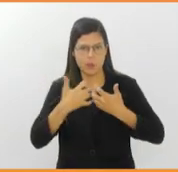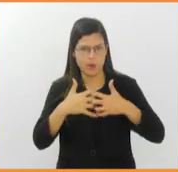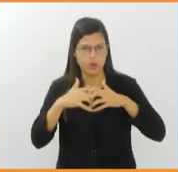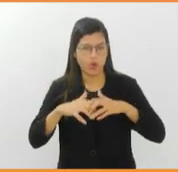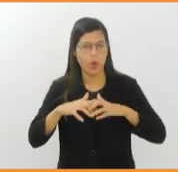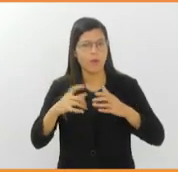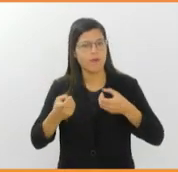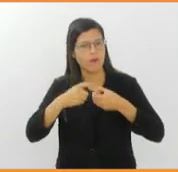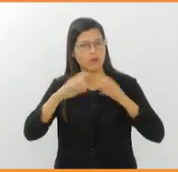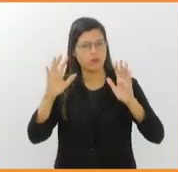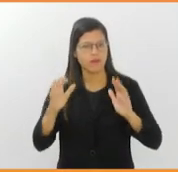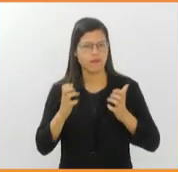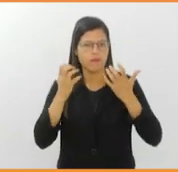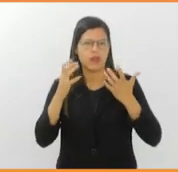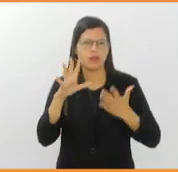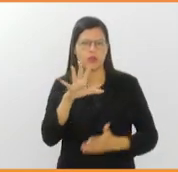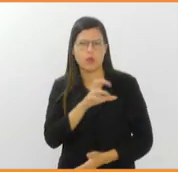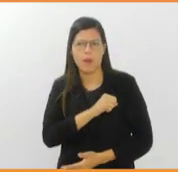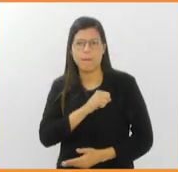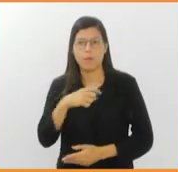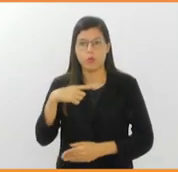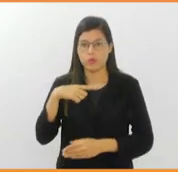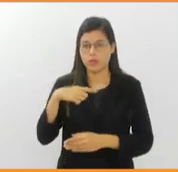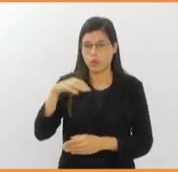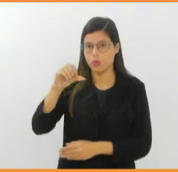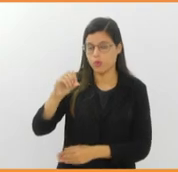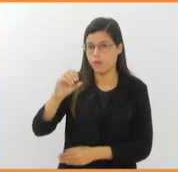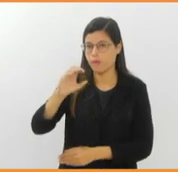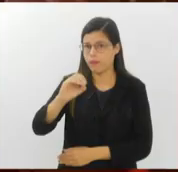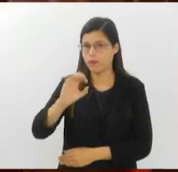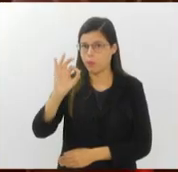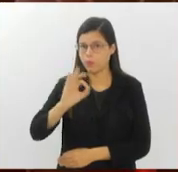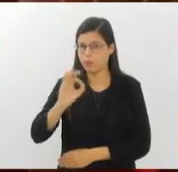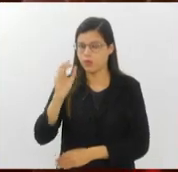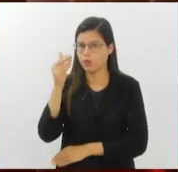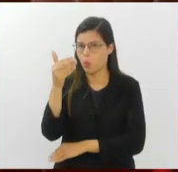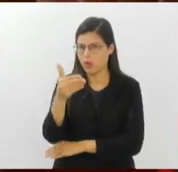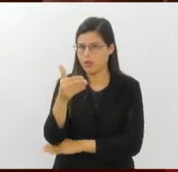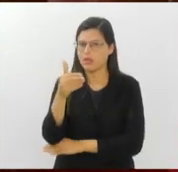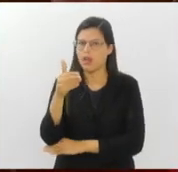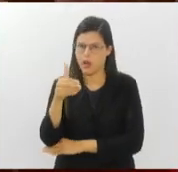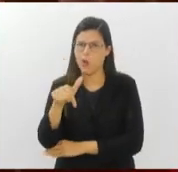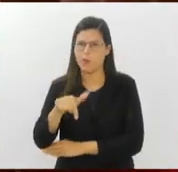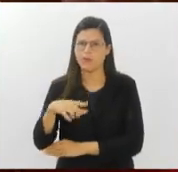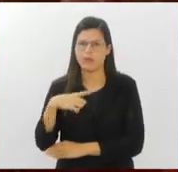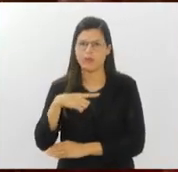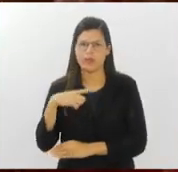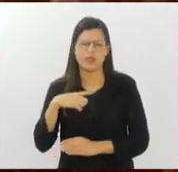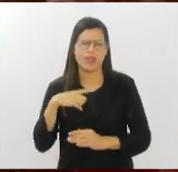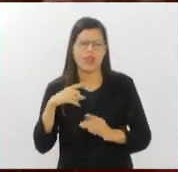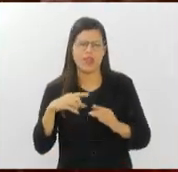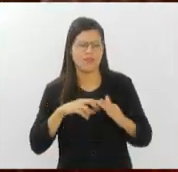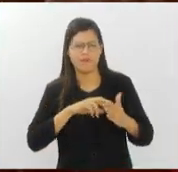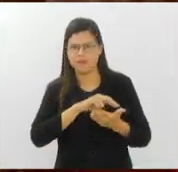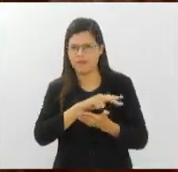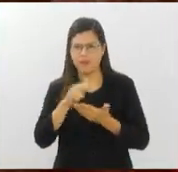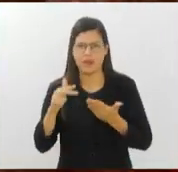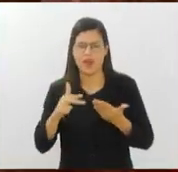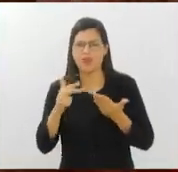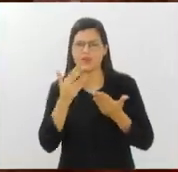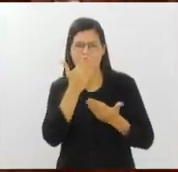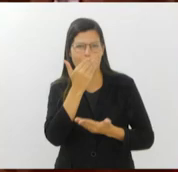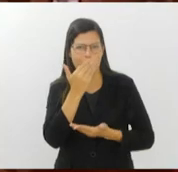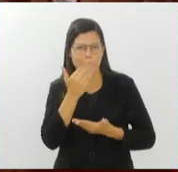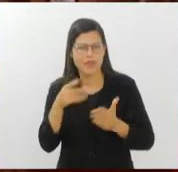edição, garantiu uma ocupação hoteleira de 90% no município. O evento conta com barraquinhas de comidas típicas, de milho verde